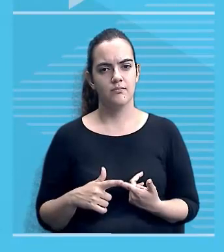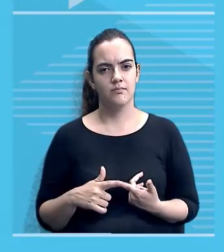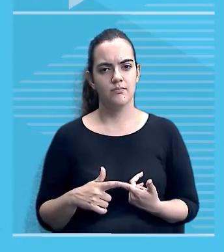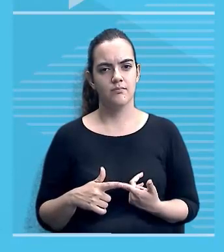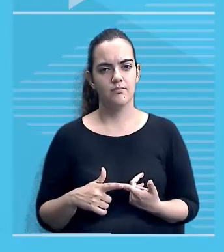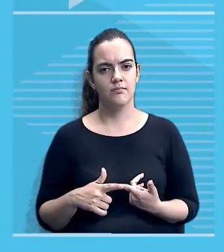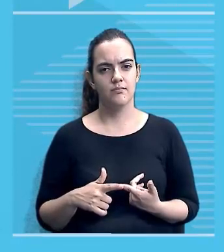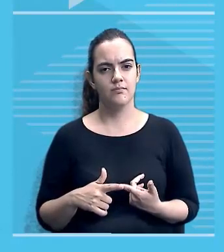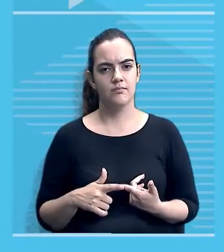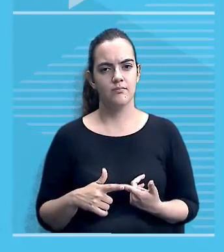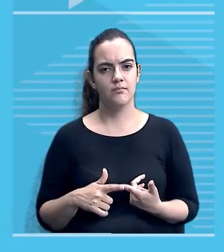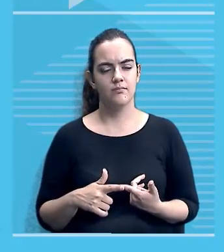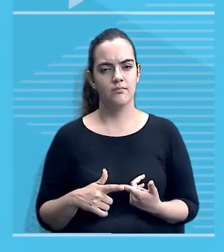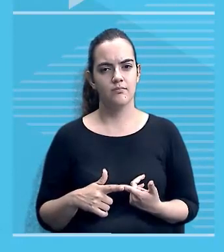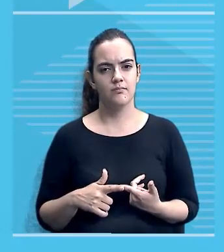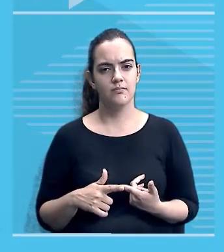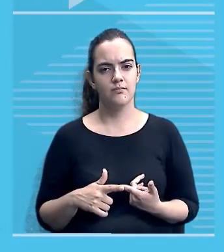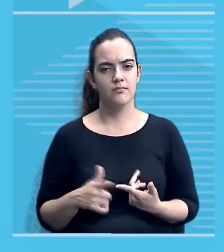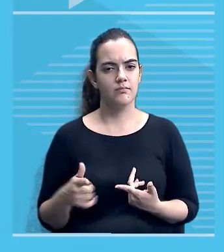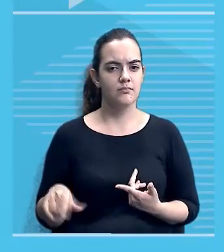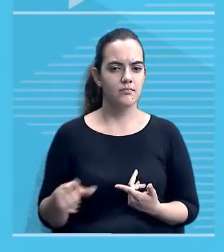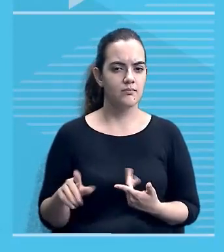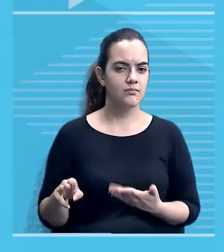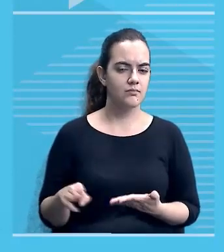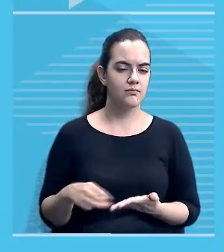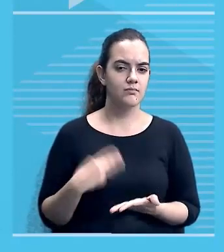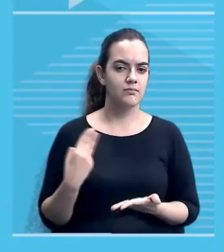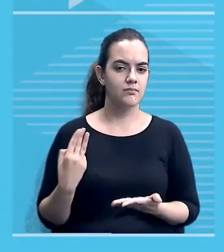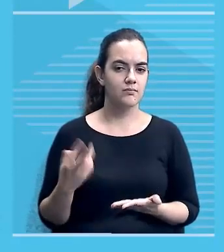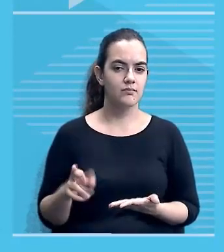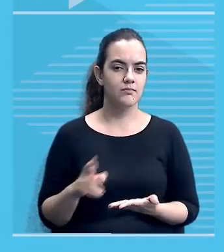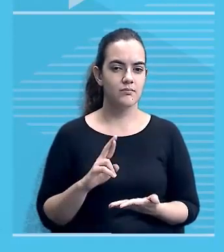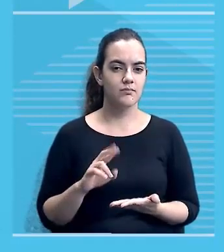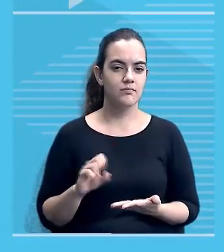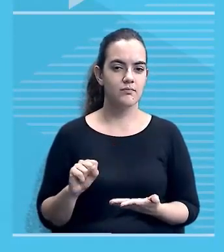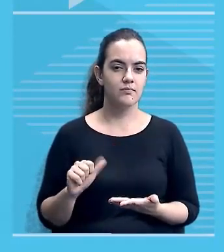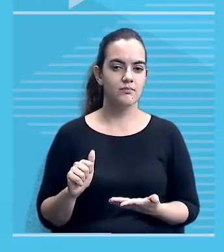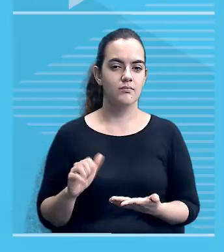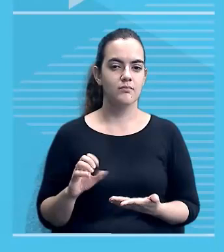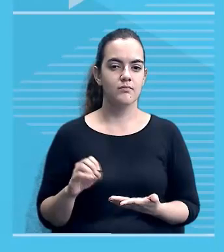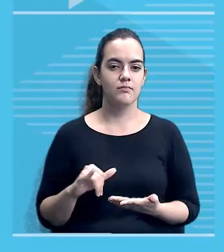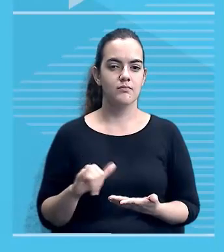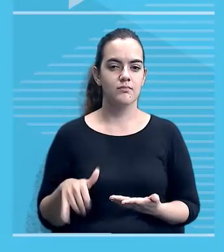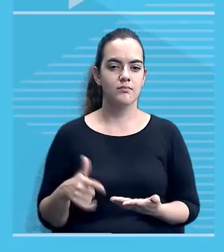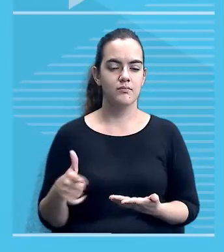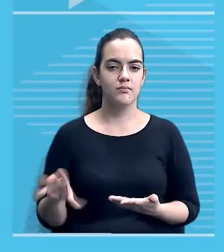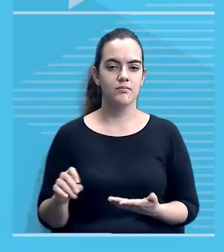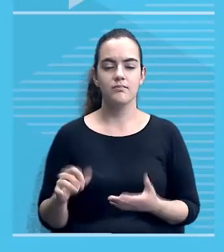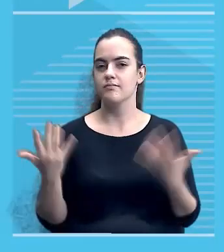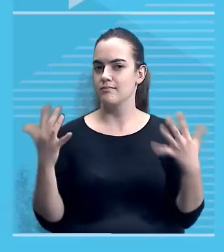João do Arraial arriscou participou Parabéns São João